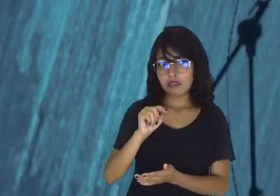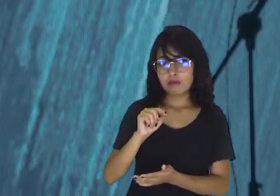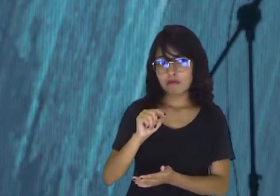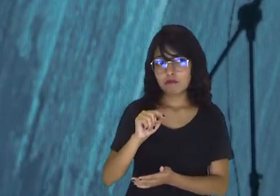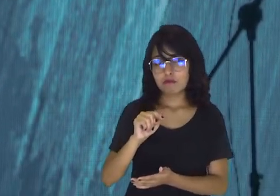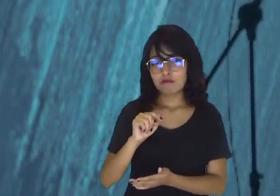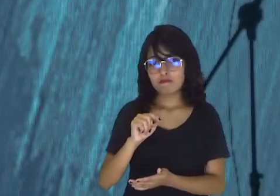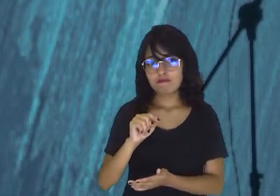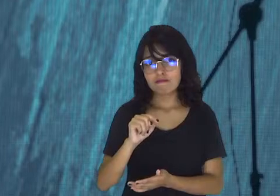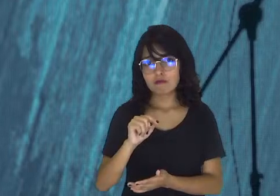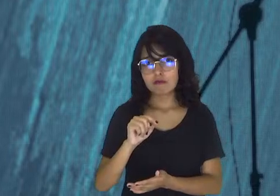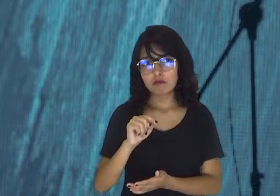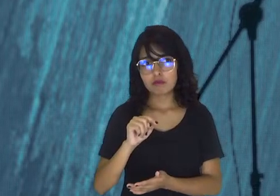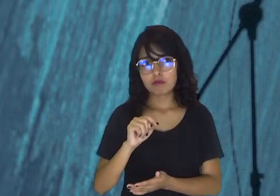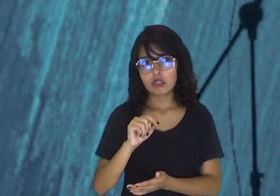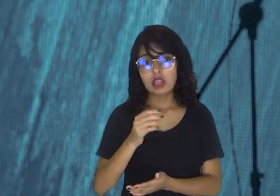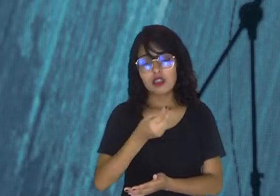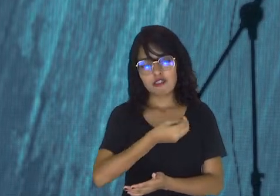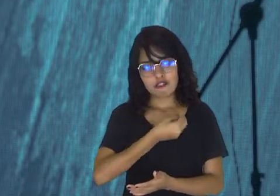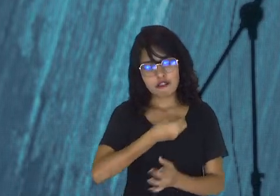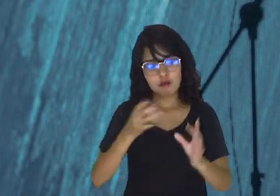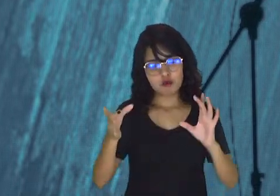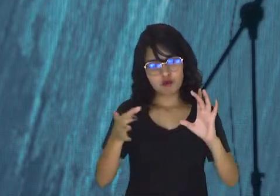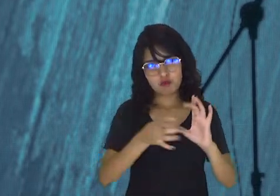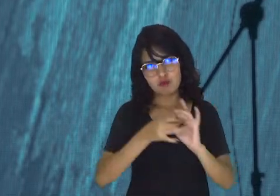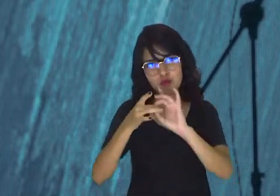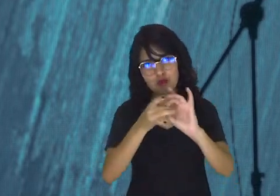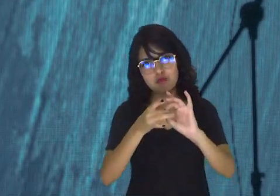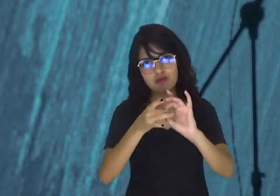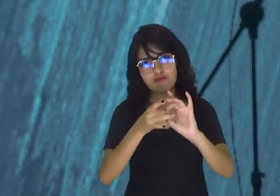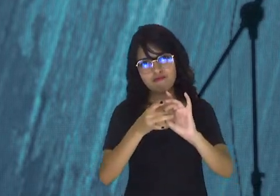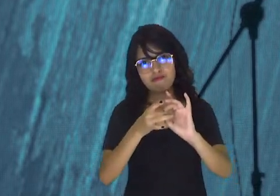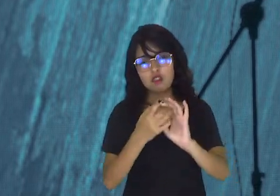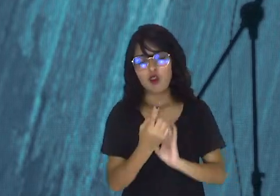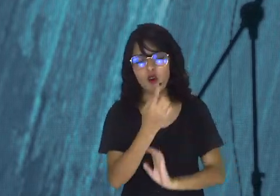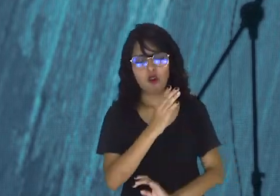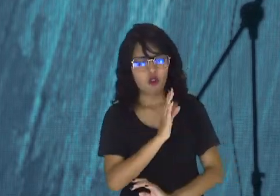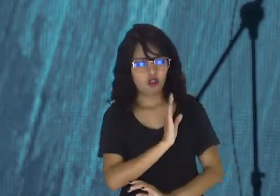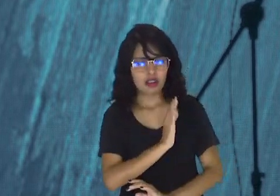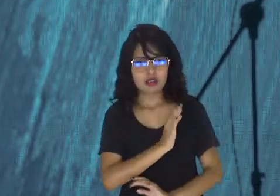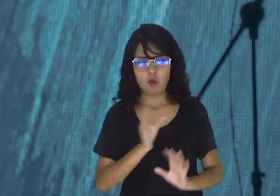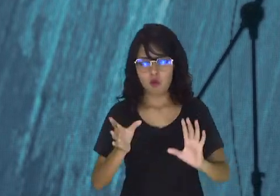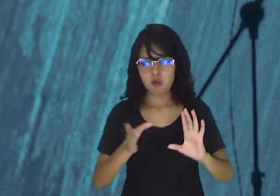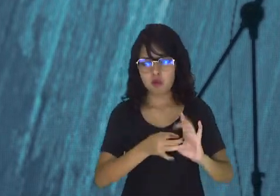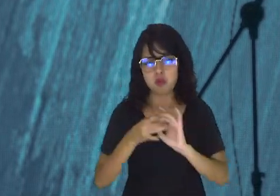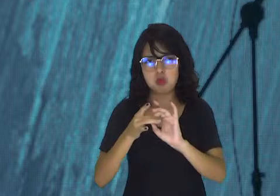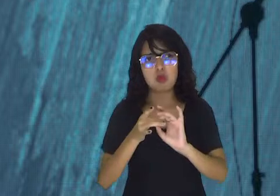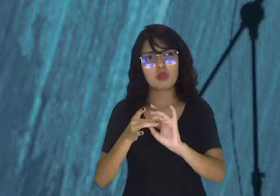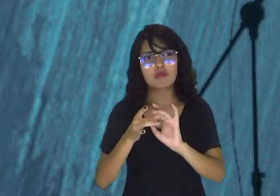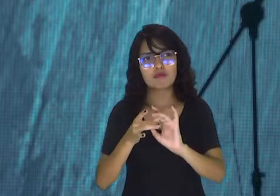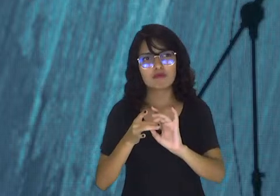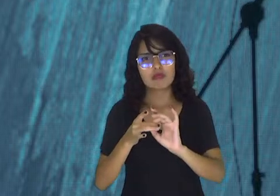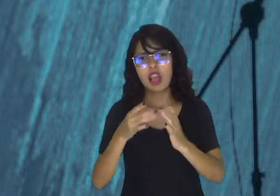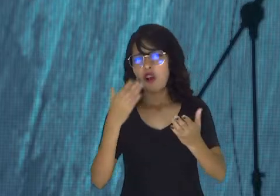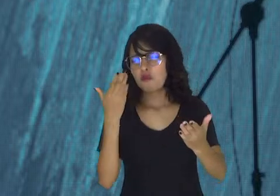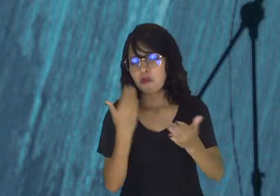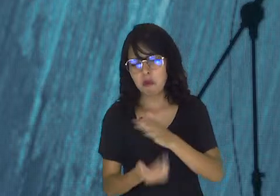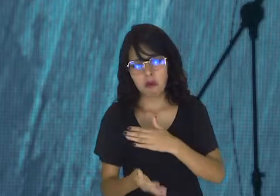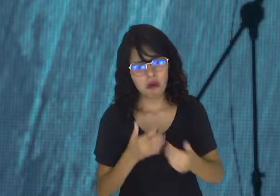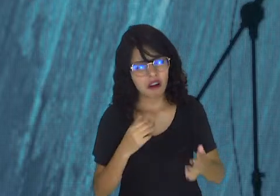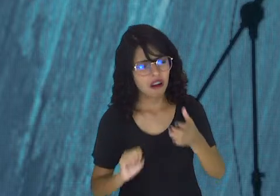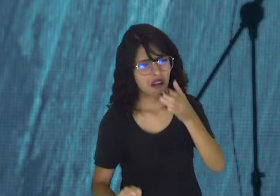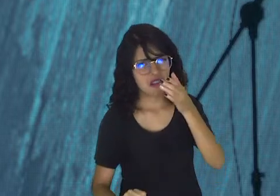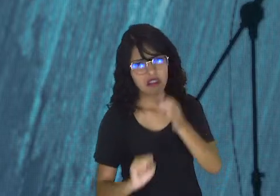nós vivemos juntos. Temos um só coração diante de todas as circunstâncias da vida. Era um